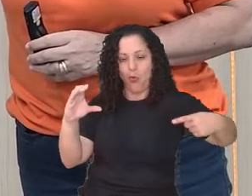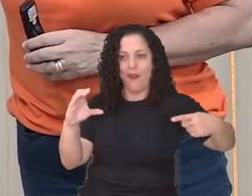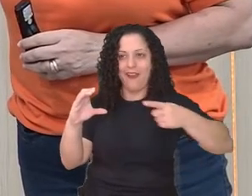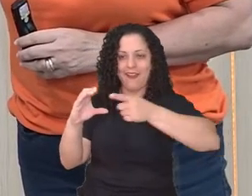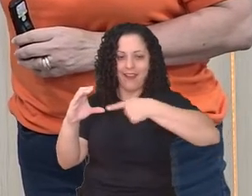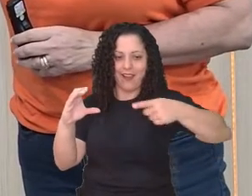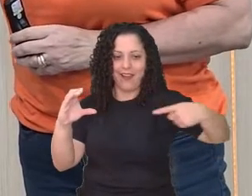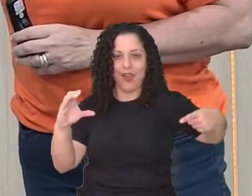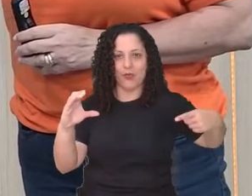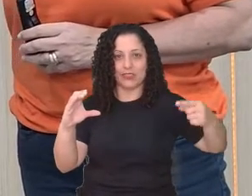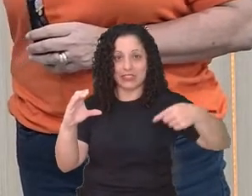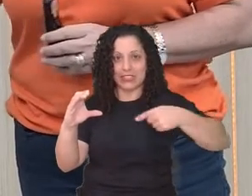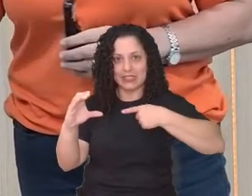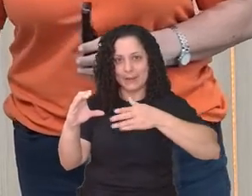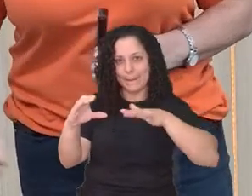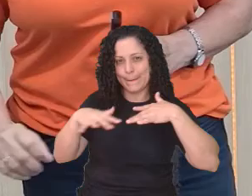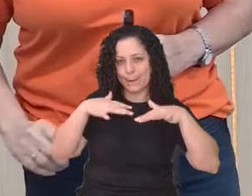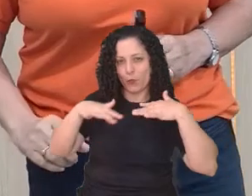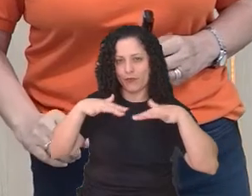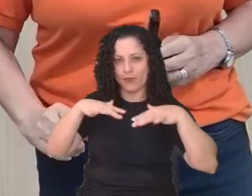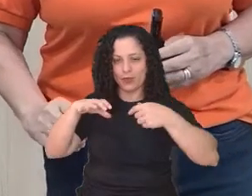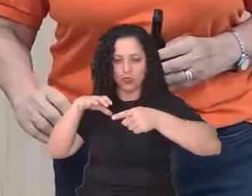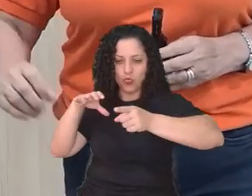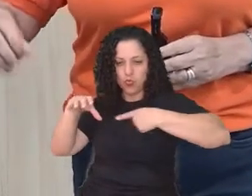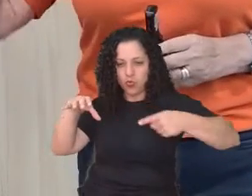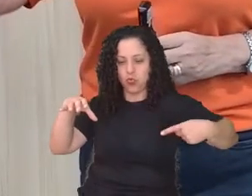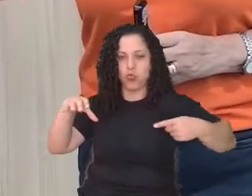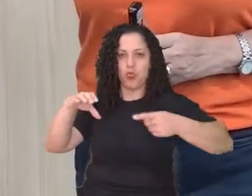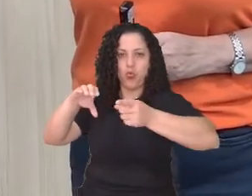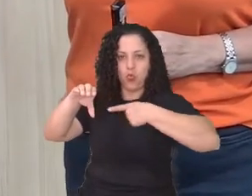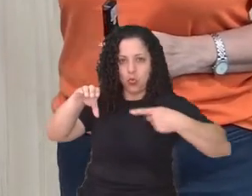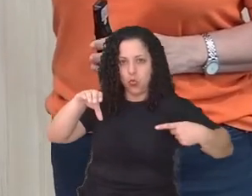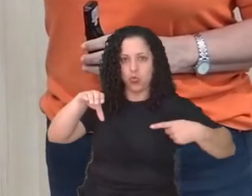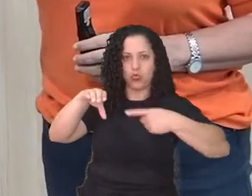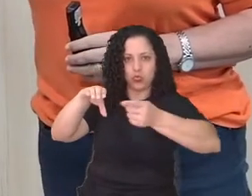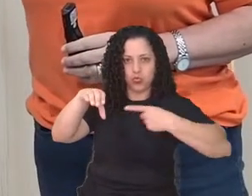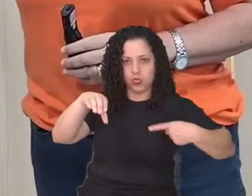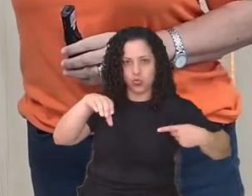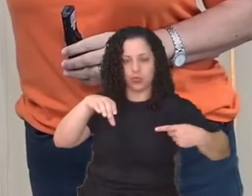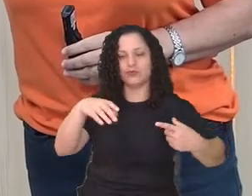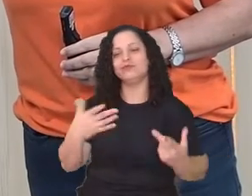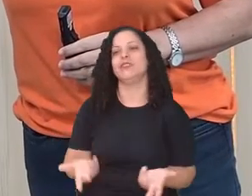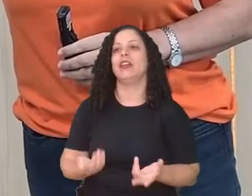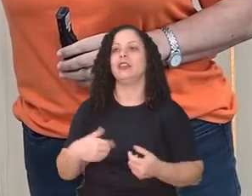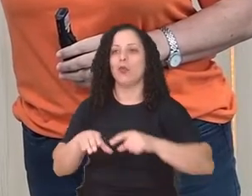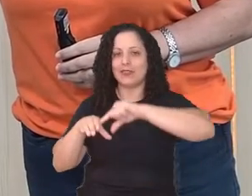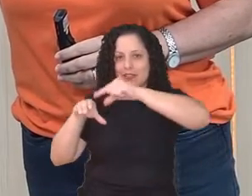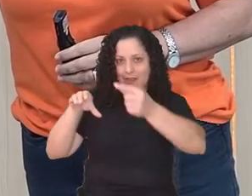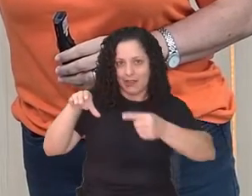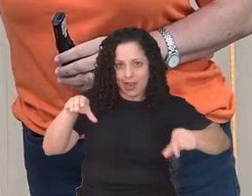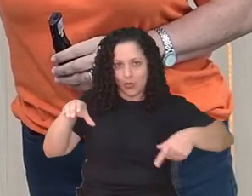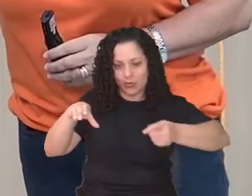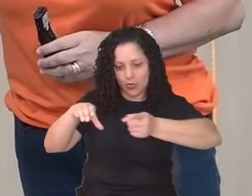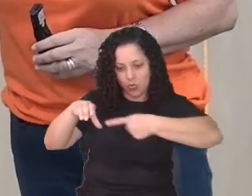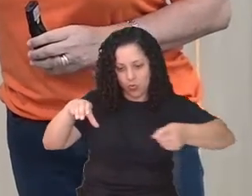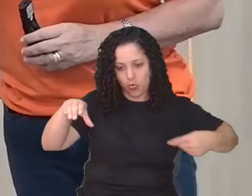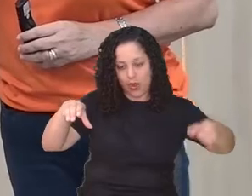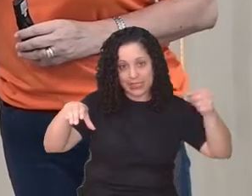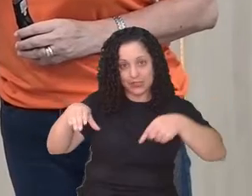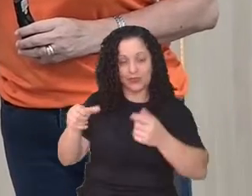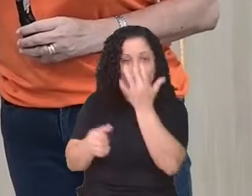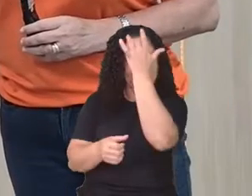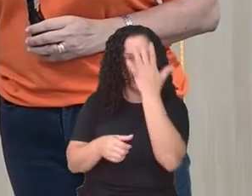cauda que vai fazer com que ele realize a locomoção. Então, essa cauda, gente, facilita